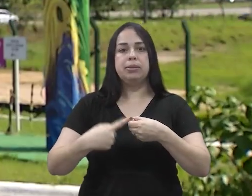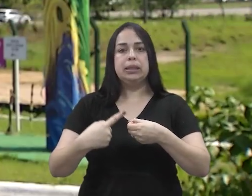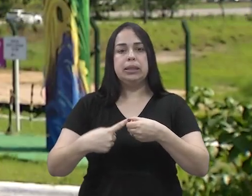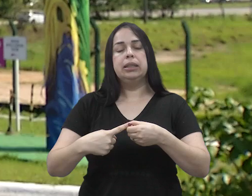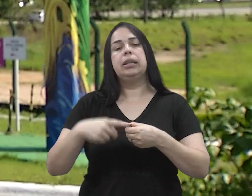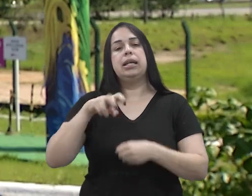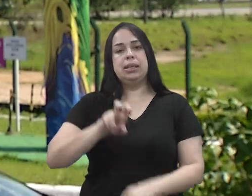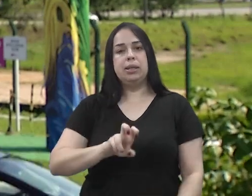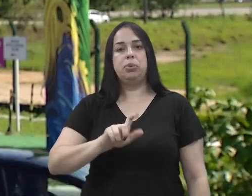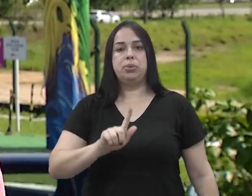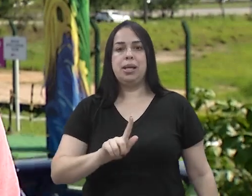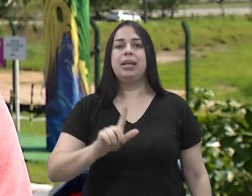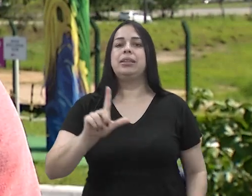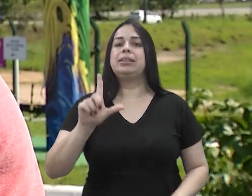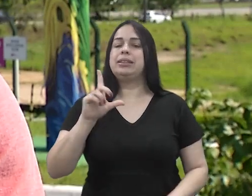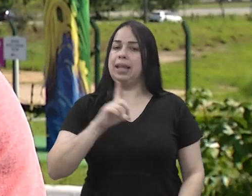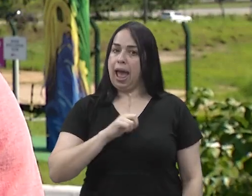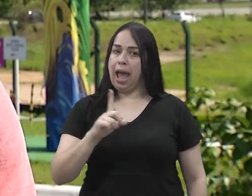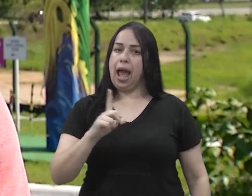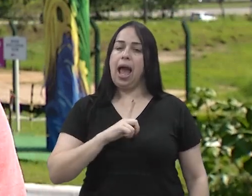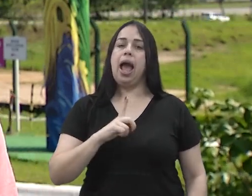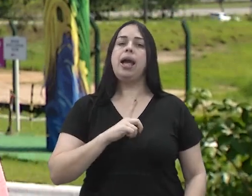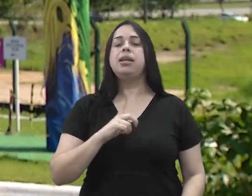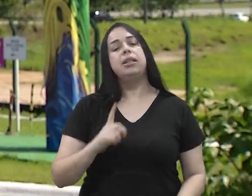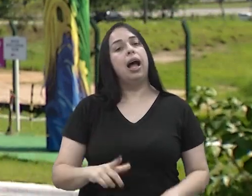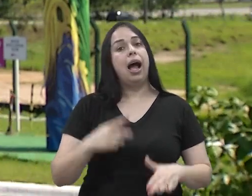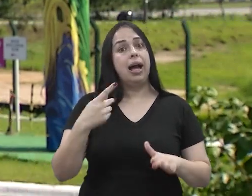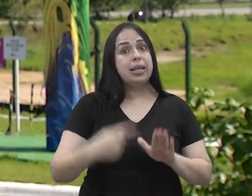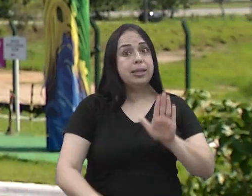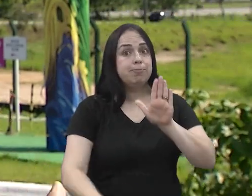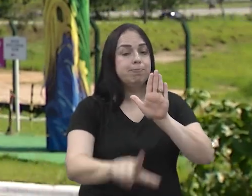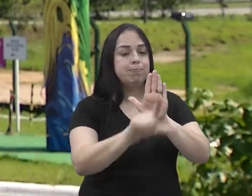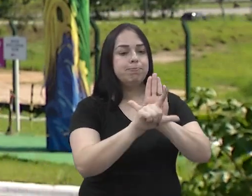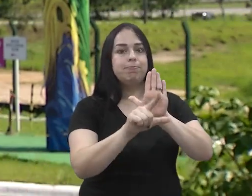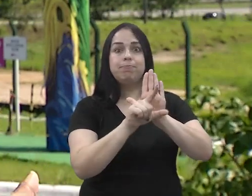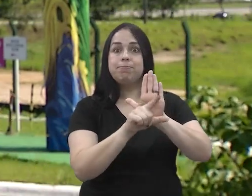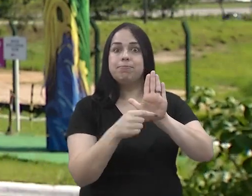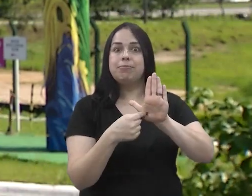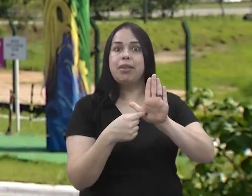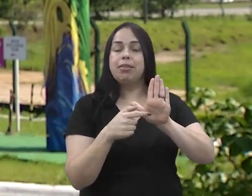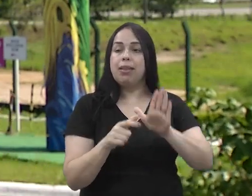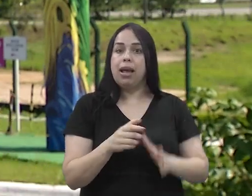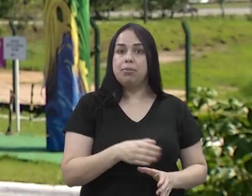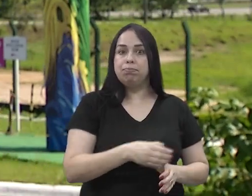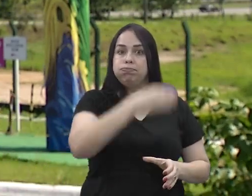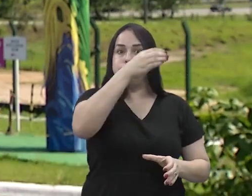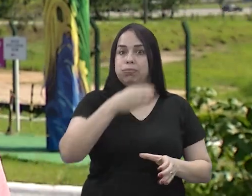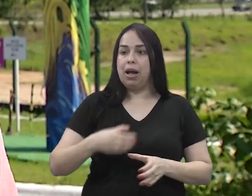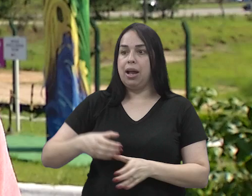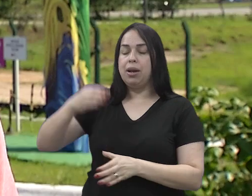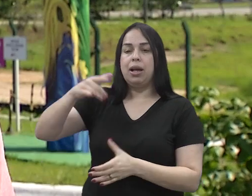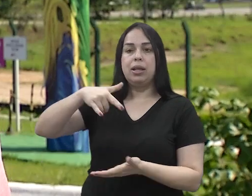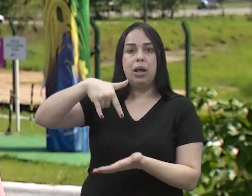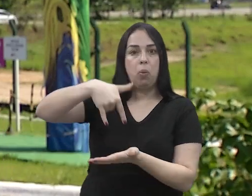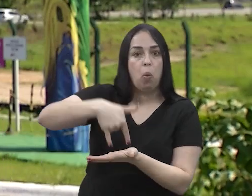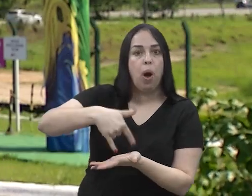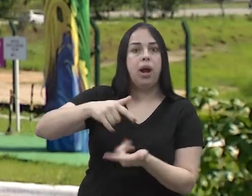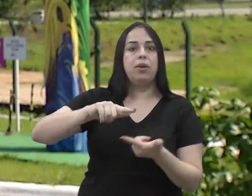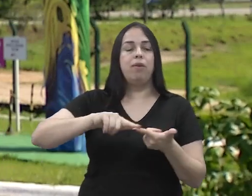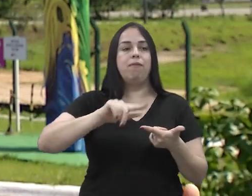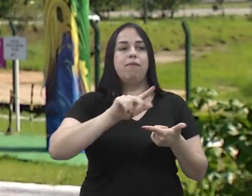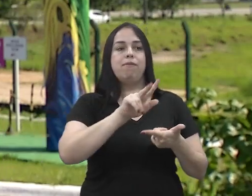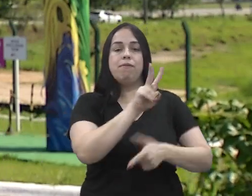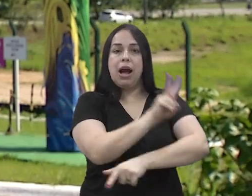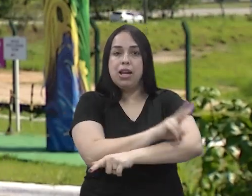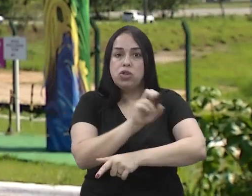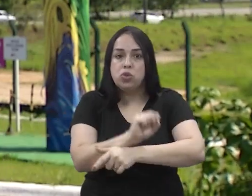de inovação, já está implantado na cidade de São José dos Campos o HV, alguns postes como esse, aqui no Aquários, aqui no Vale Sul,